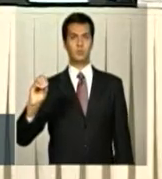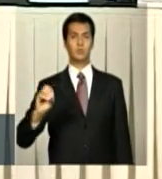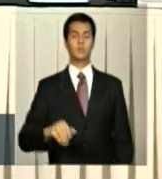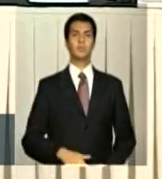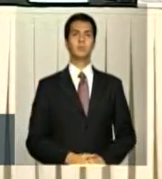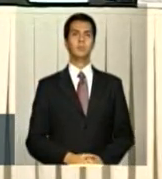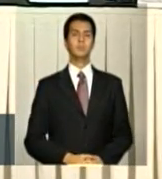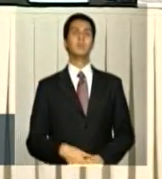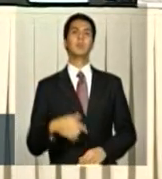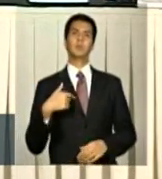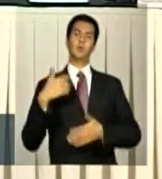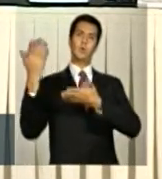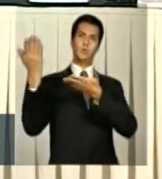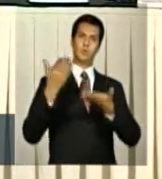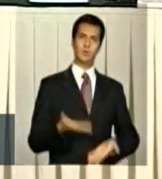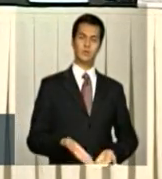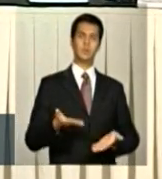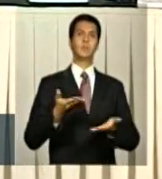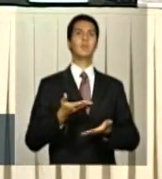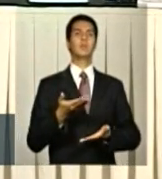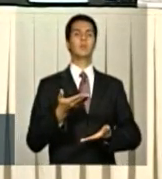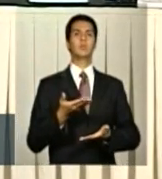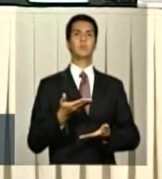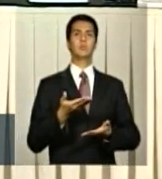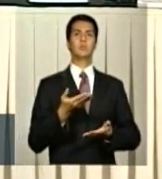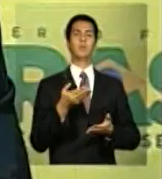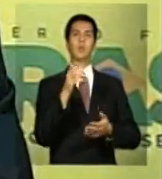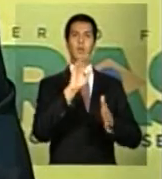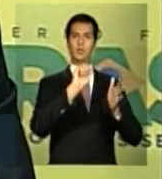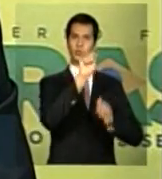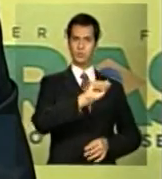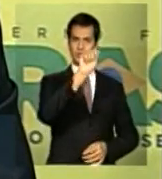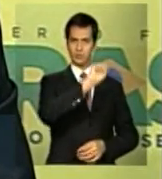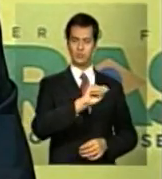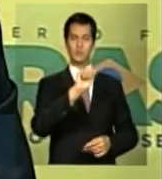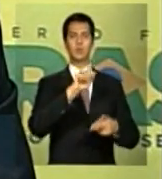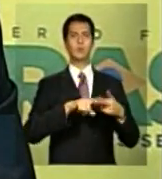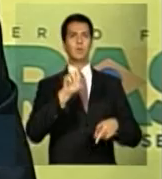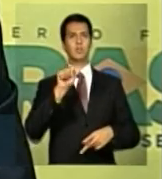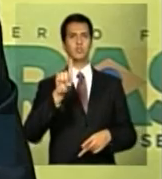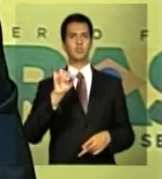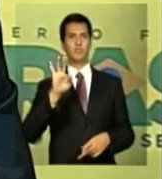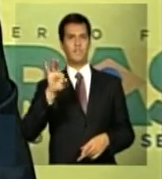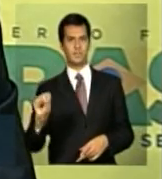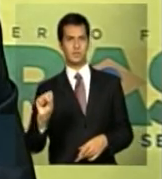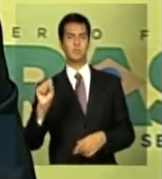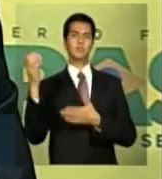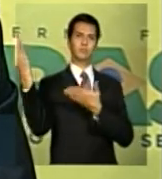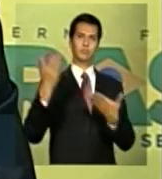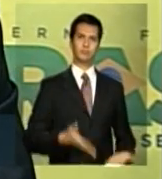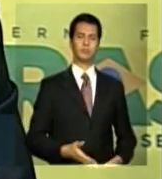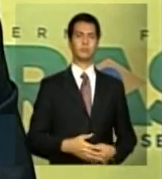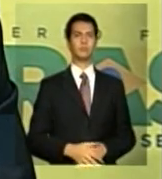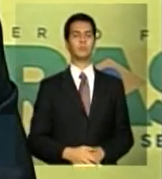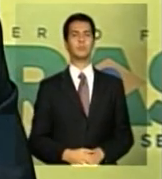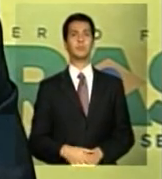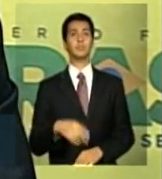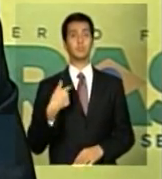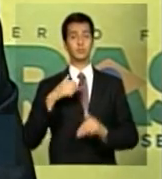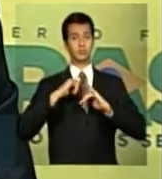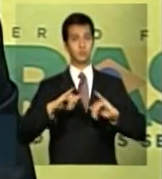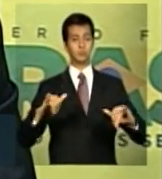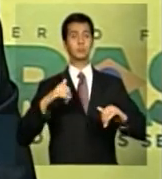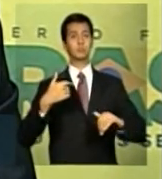Chamei as entidades docentes e ANDIFES, expliquei as iniciativas que nós estávamos tomando, disse que eu estava